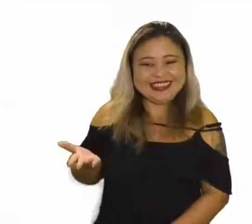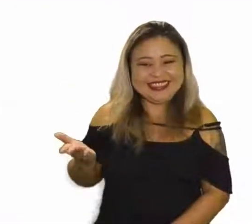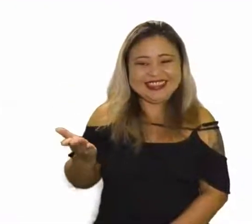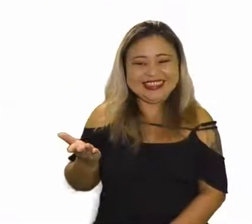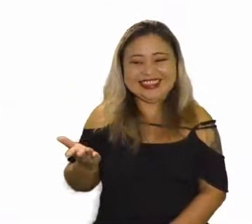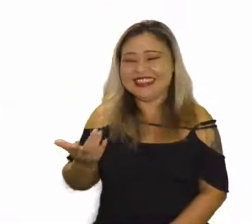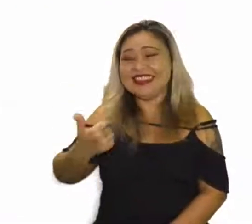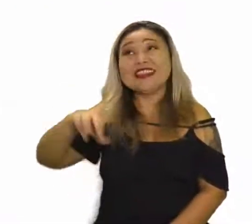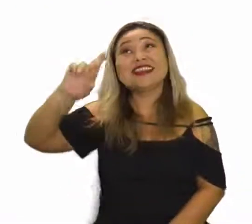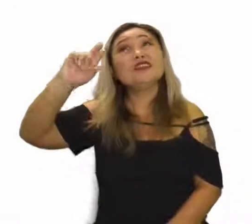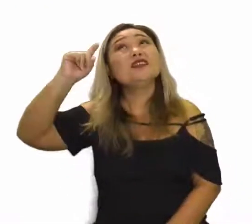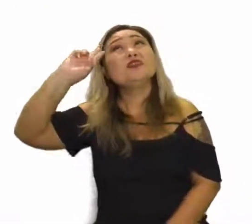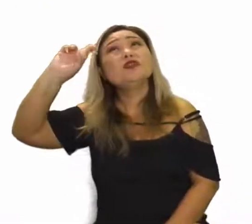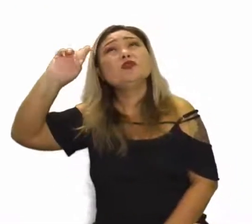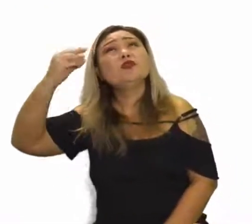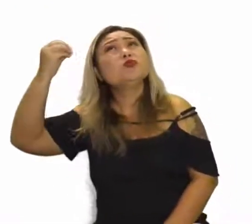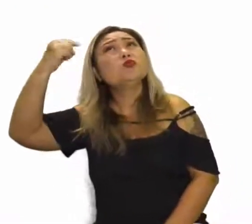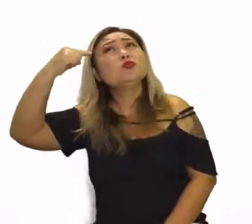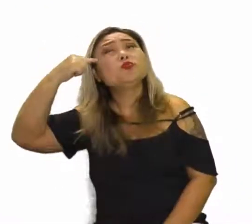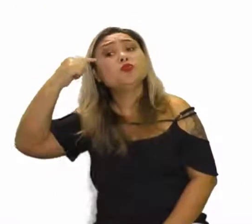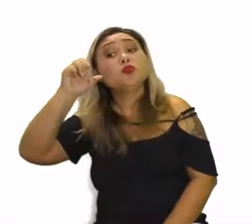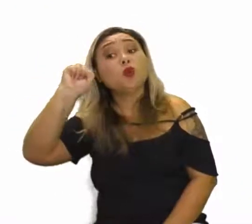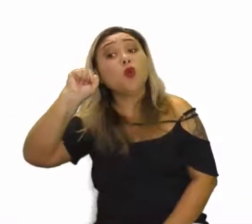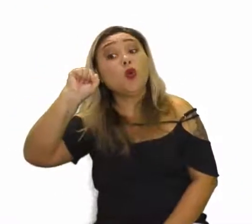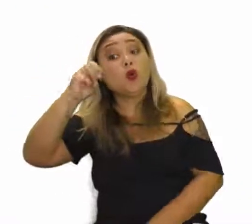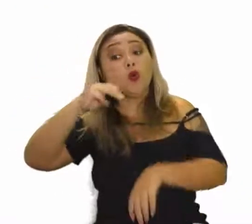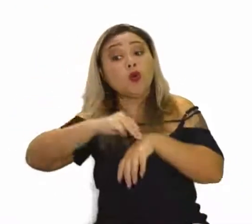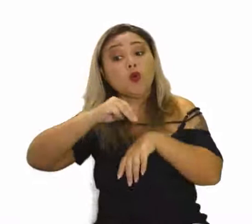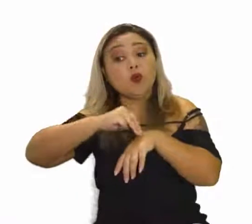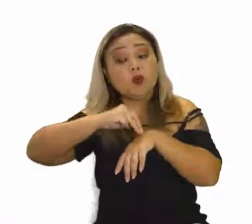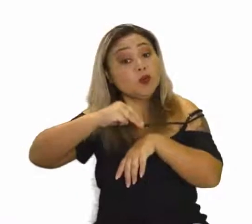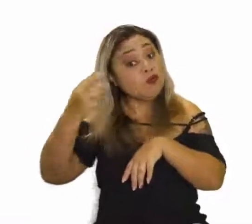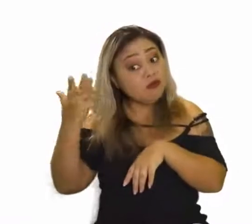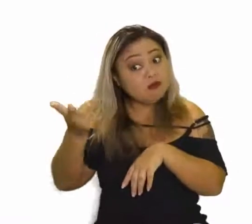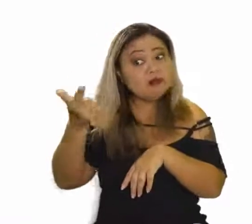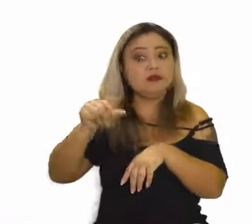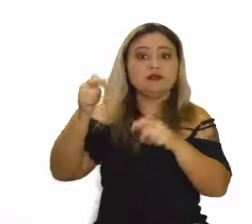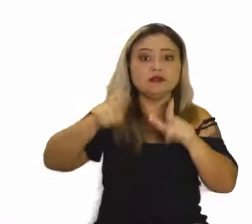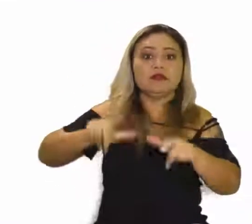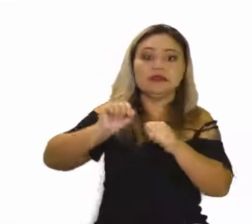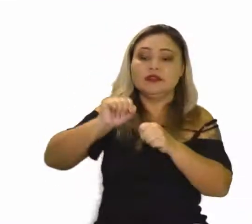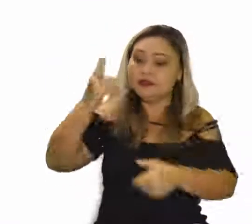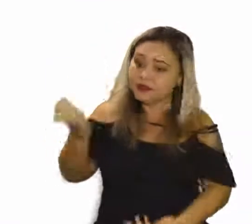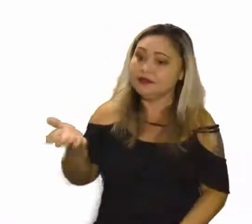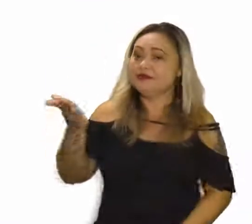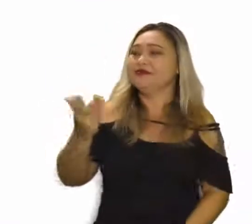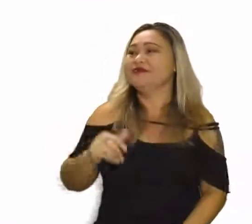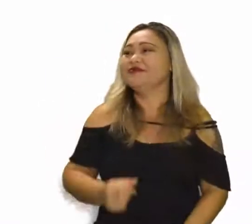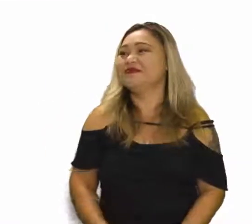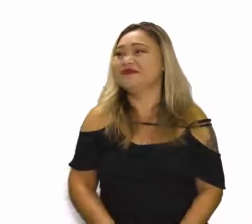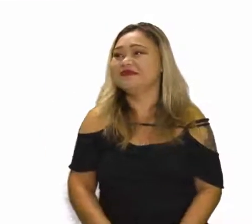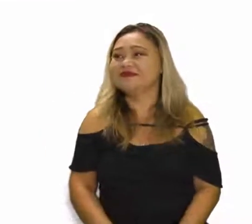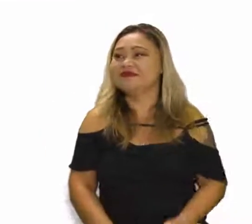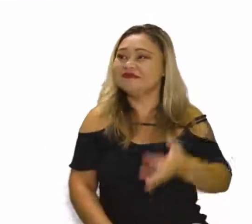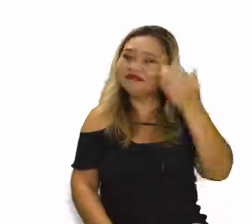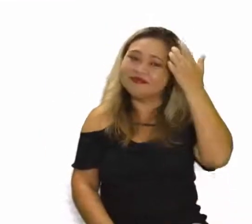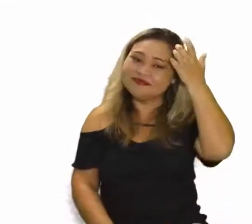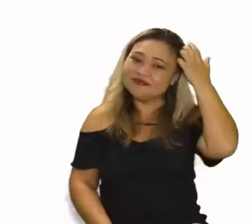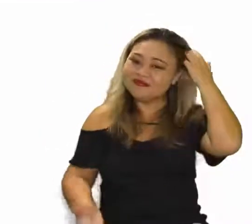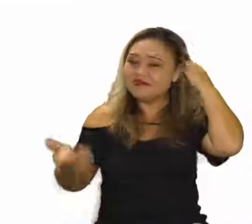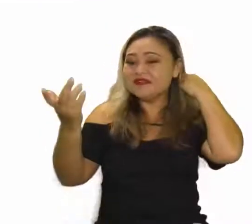A diretora falou na minha cabecinha, tu só tem 8 minutos, macho, volta para a aula. Vamos para a aula.